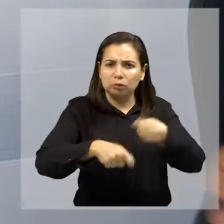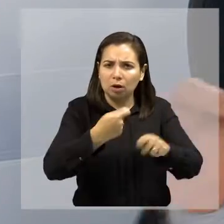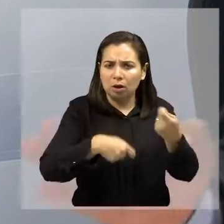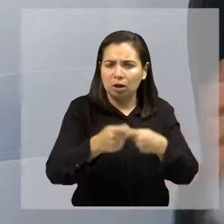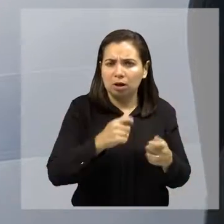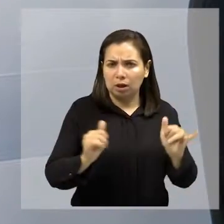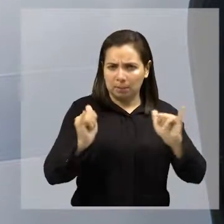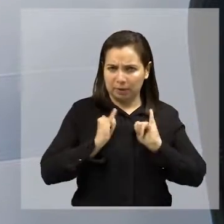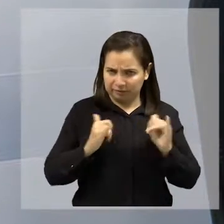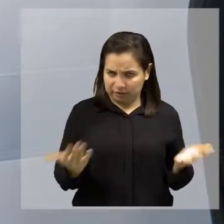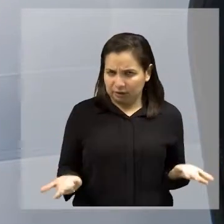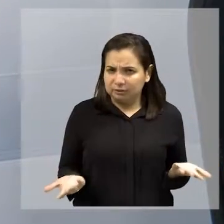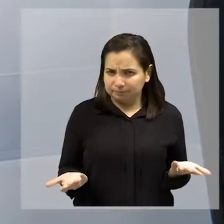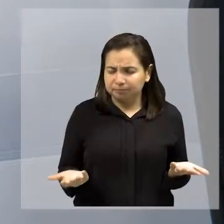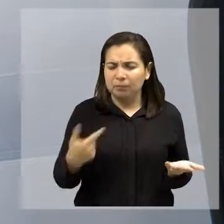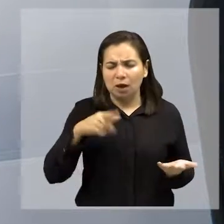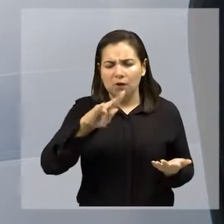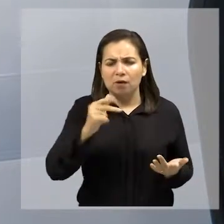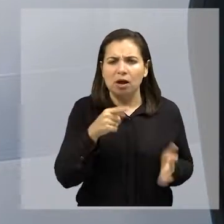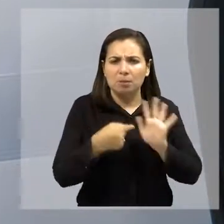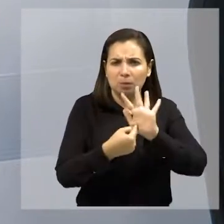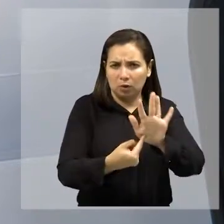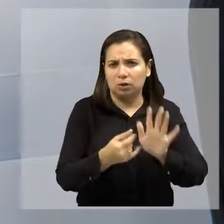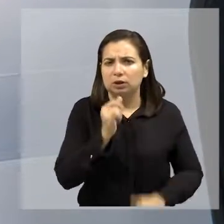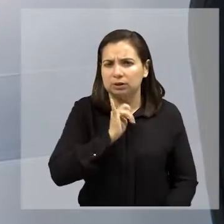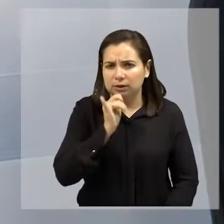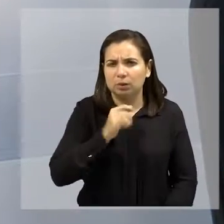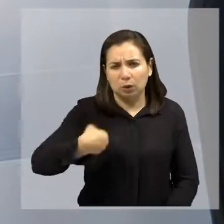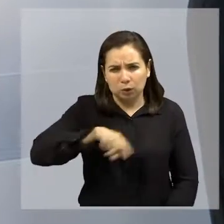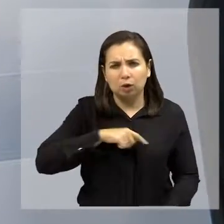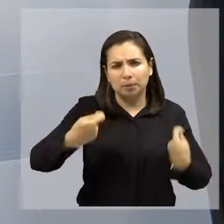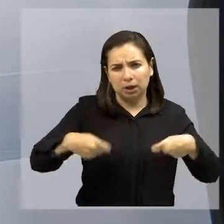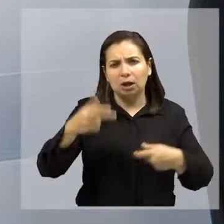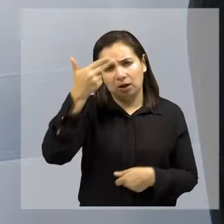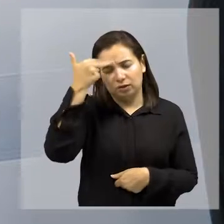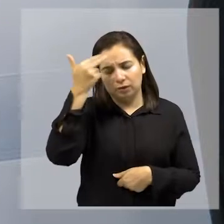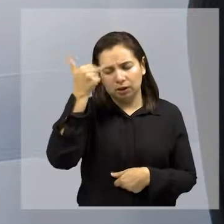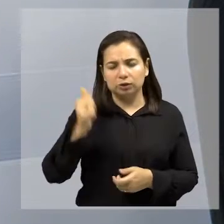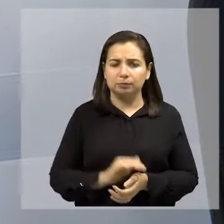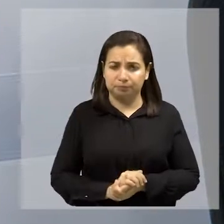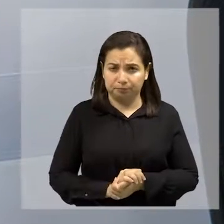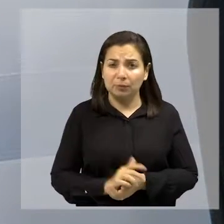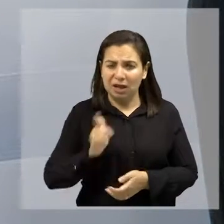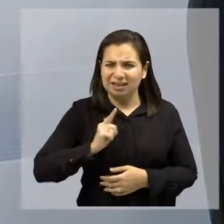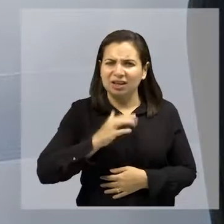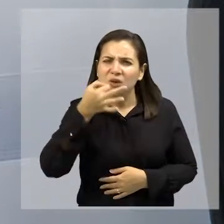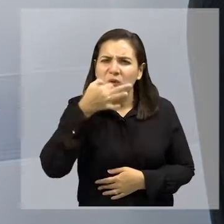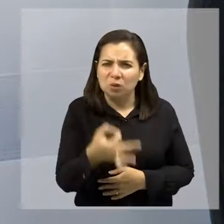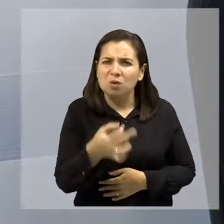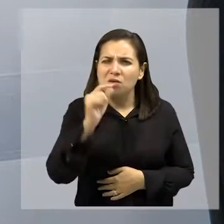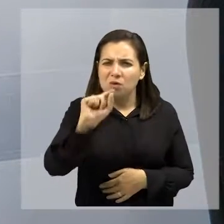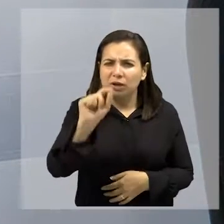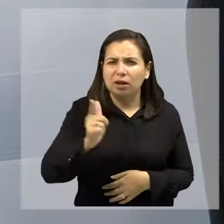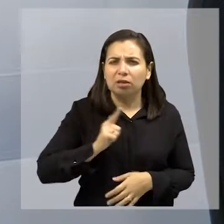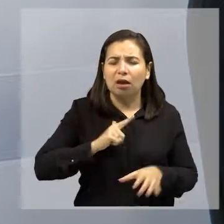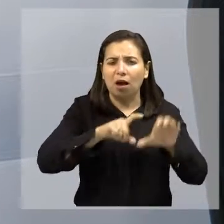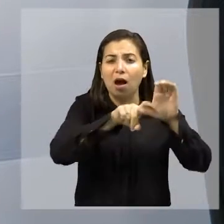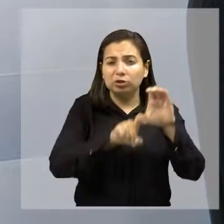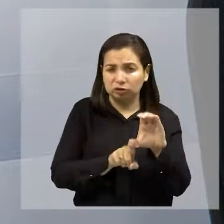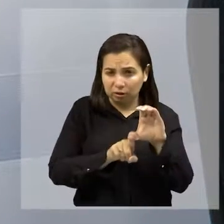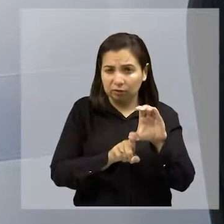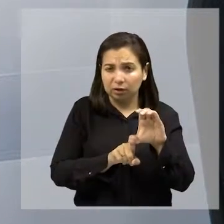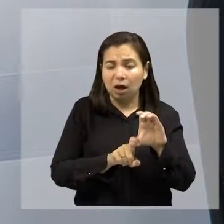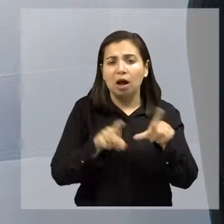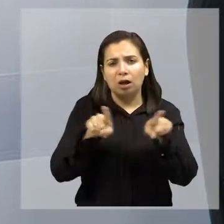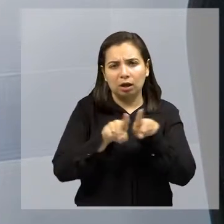país. Vou dar um exemplo que me parece contundente para a nossa reflexão aqui. Há um argumento relacionado à dívida e